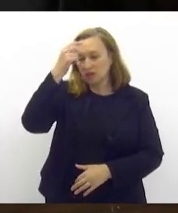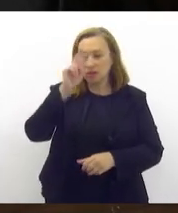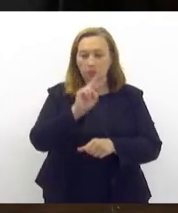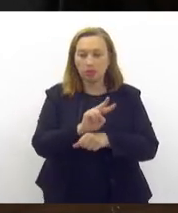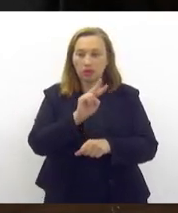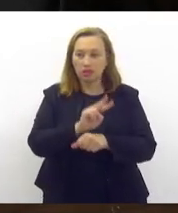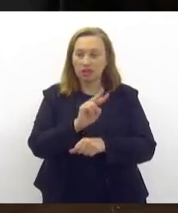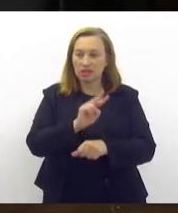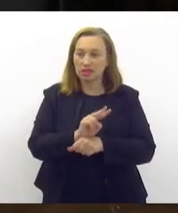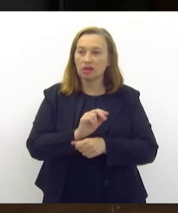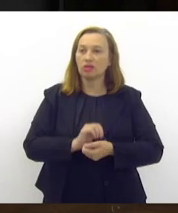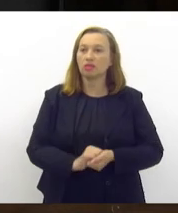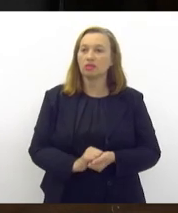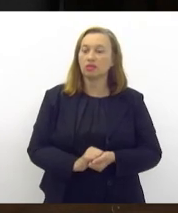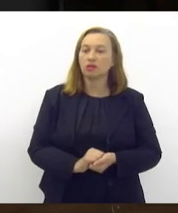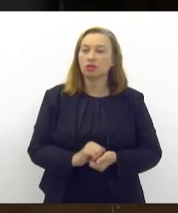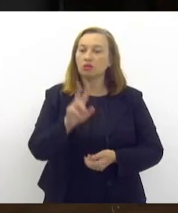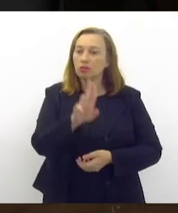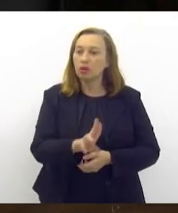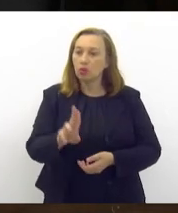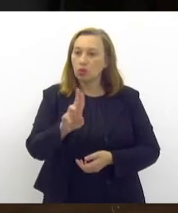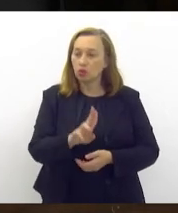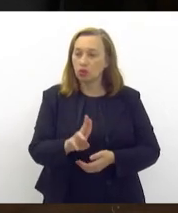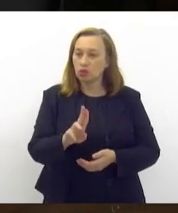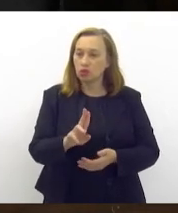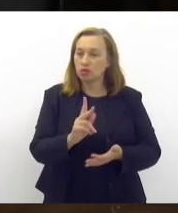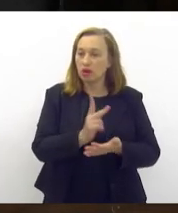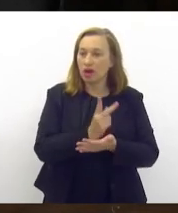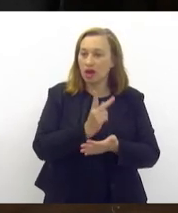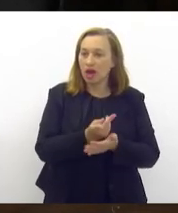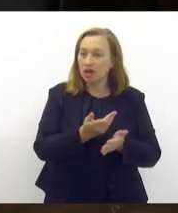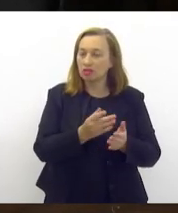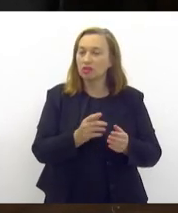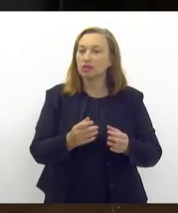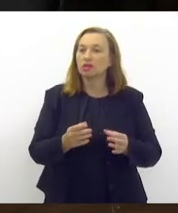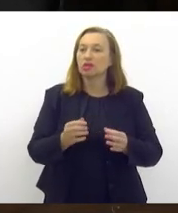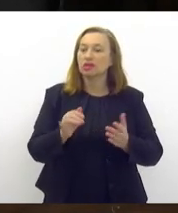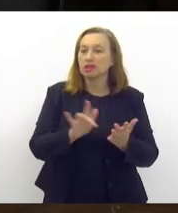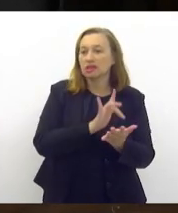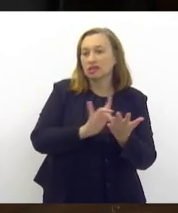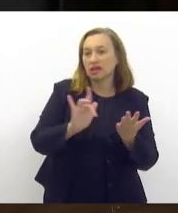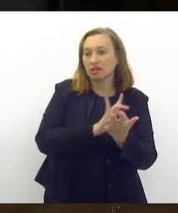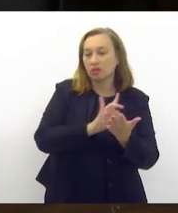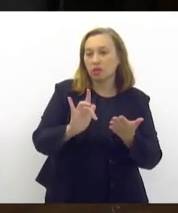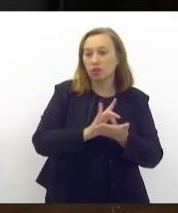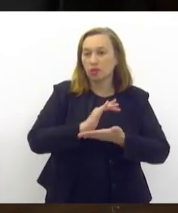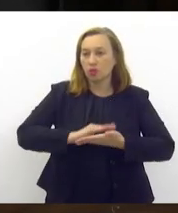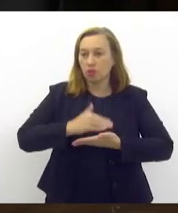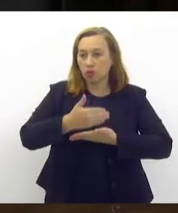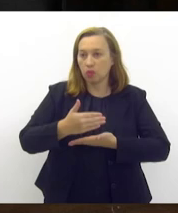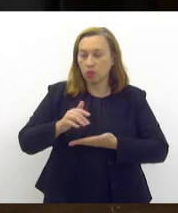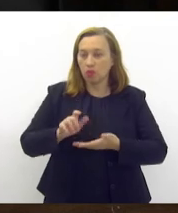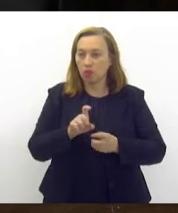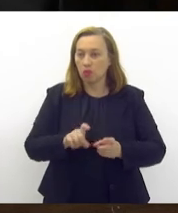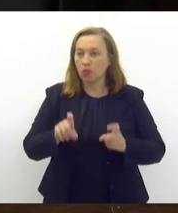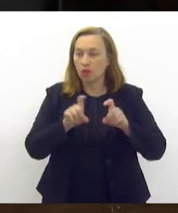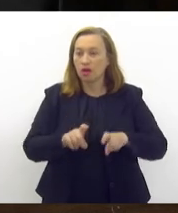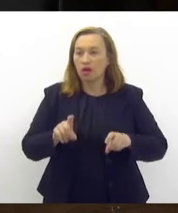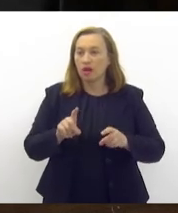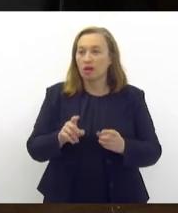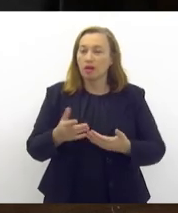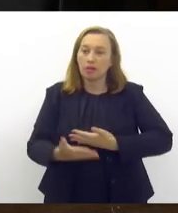dos males causados pelo uso precoce e de longa duração de celulares, tablets e computadores por bebês e